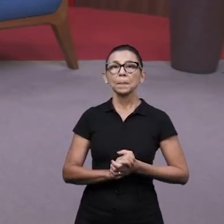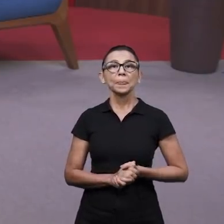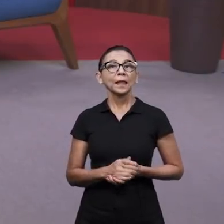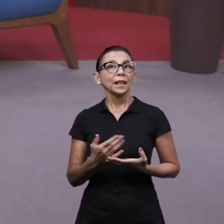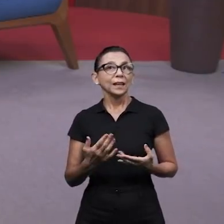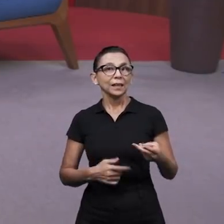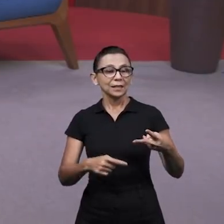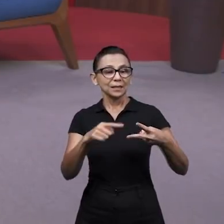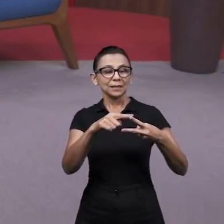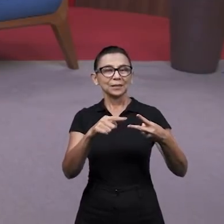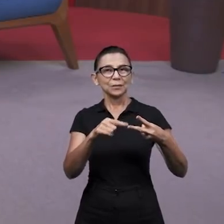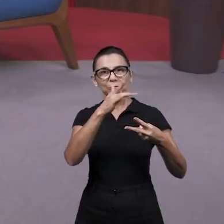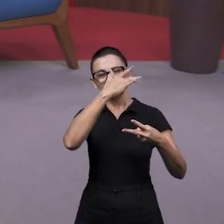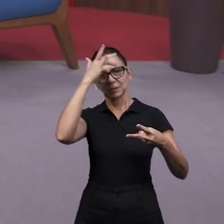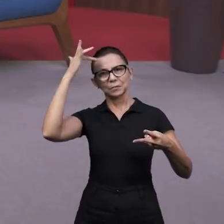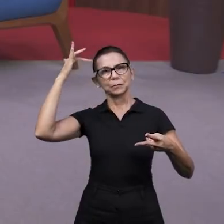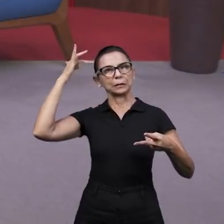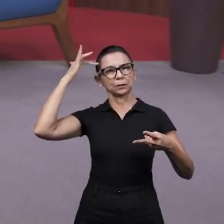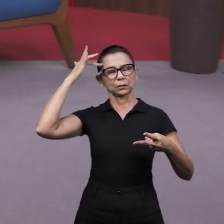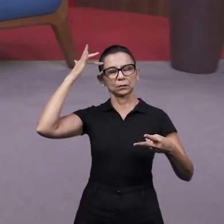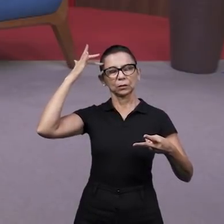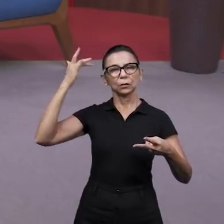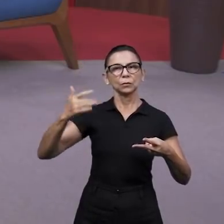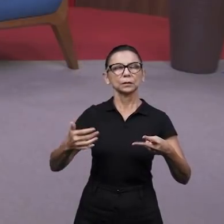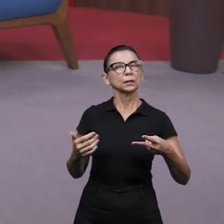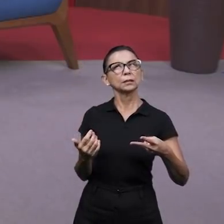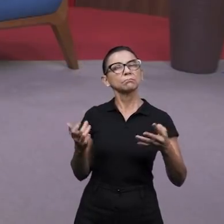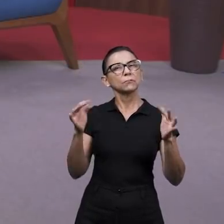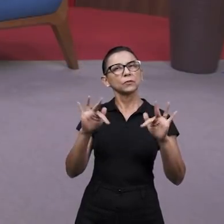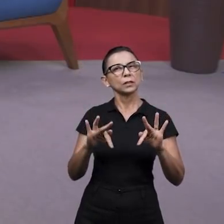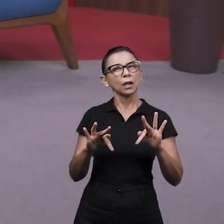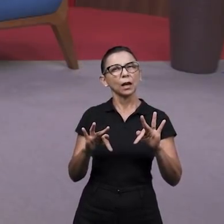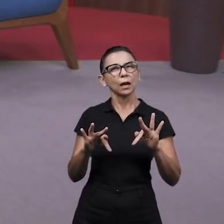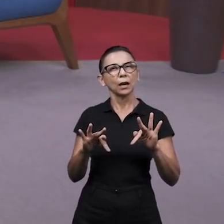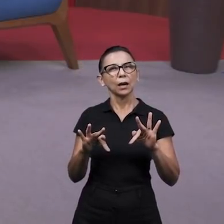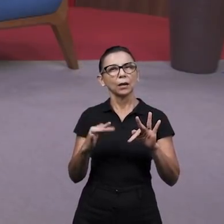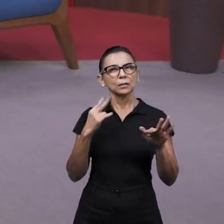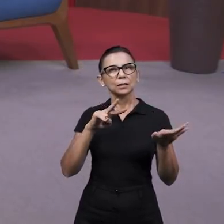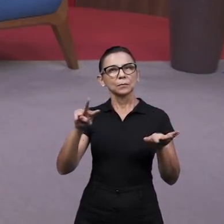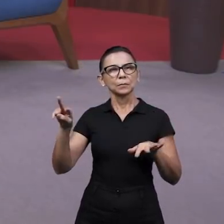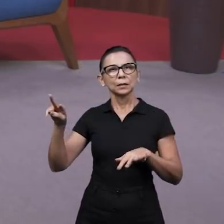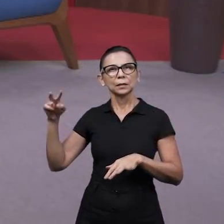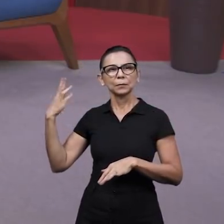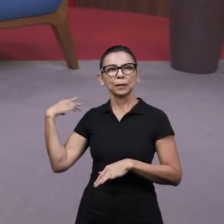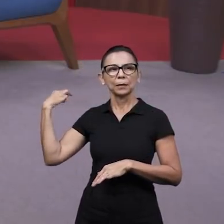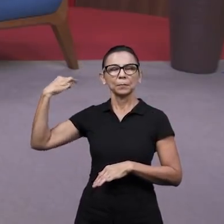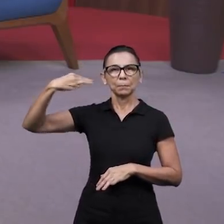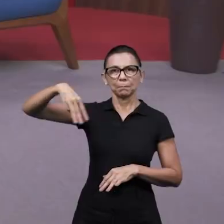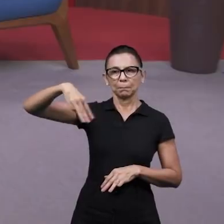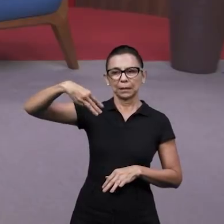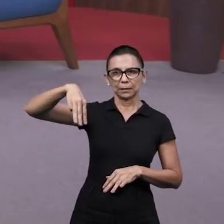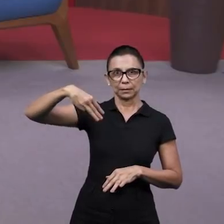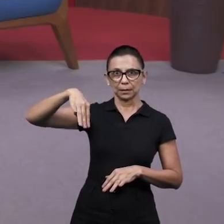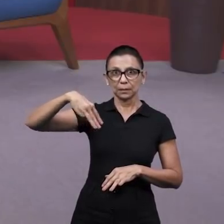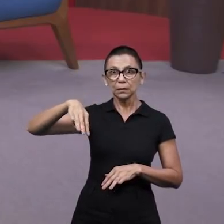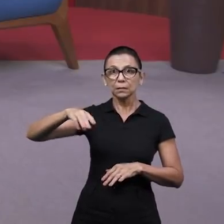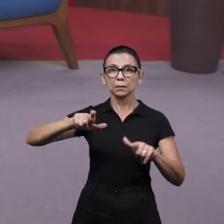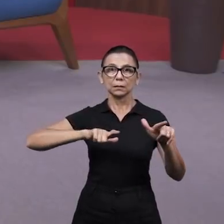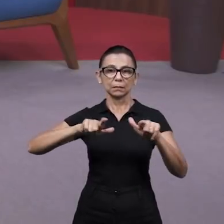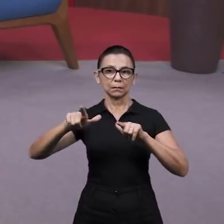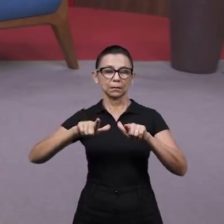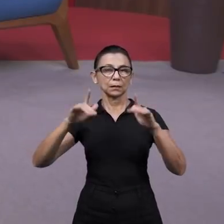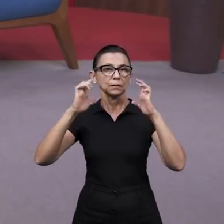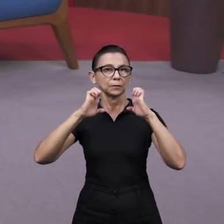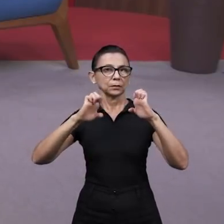irmãos nossos que estavam nesse último final de semana em Marataízes, aqui no estado do Espírito Santo, nesse trabalho de evangelização,